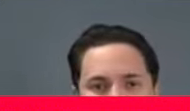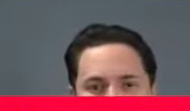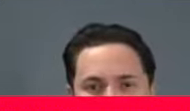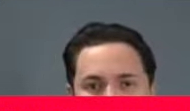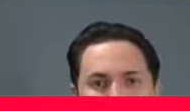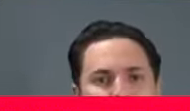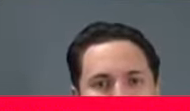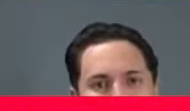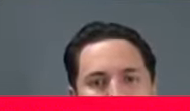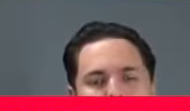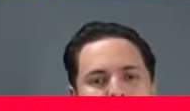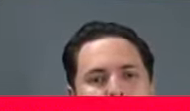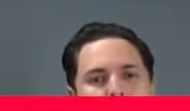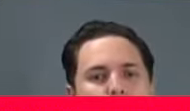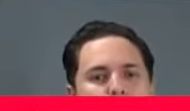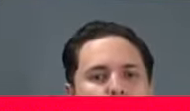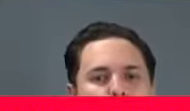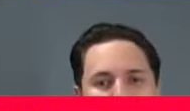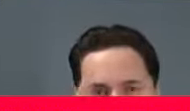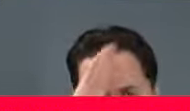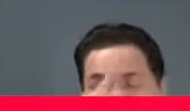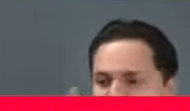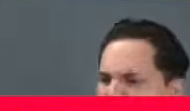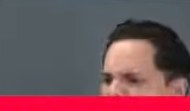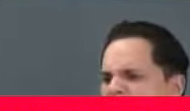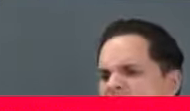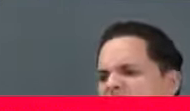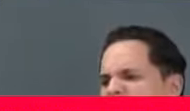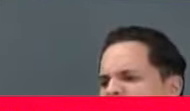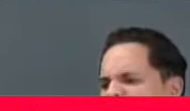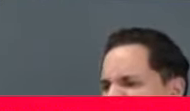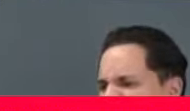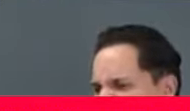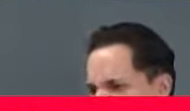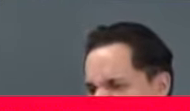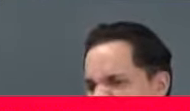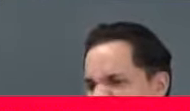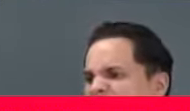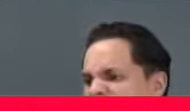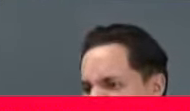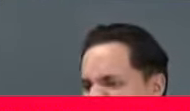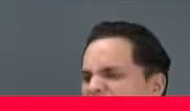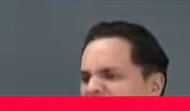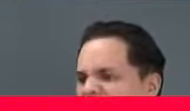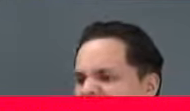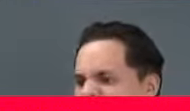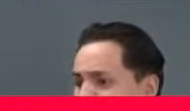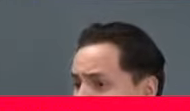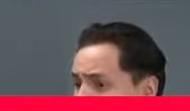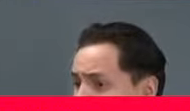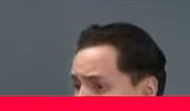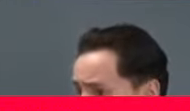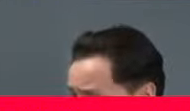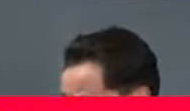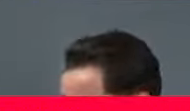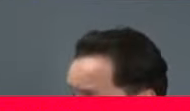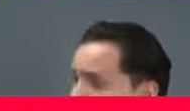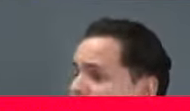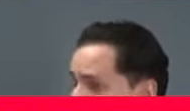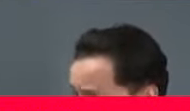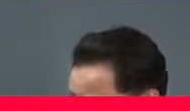Jair bolsonaro fascista nazista acusando alguém que é a favor de menos